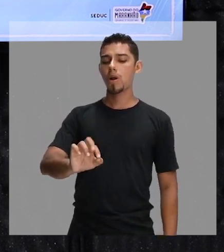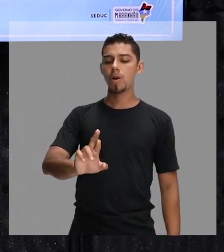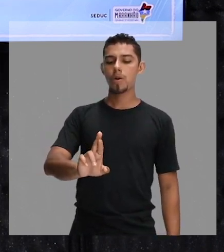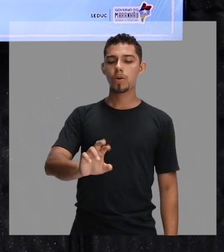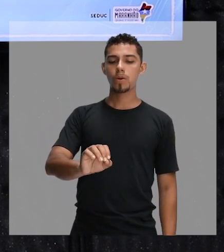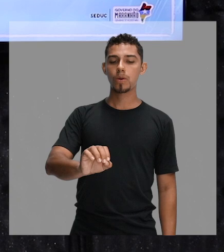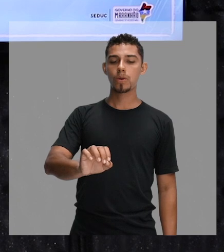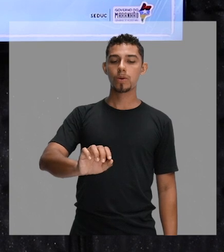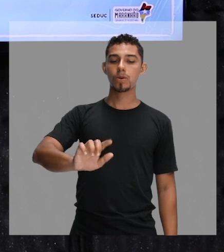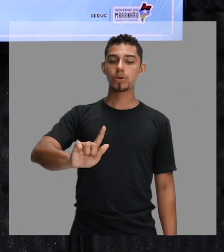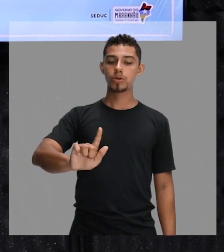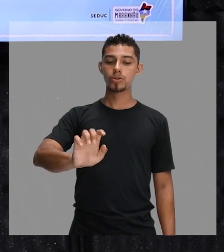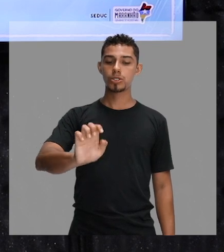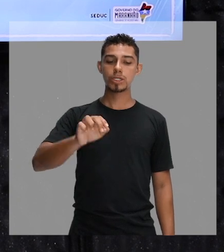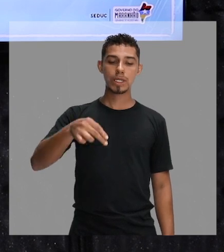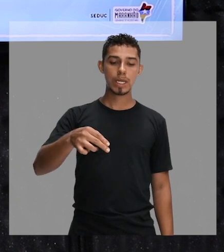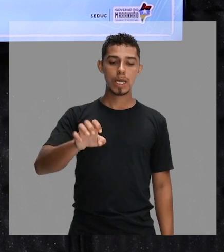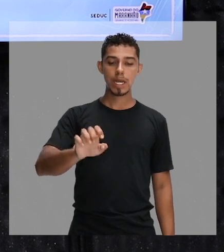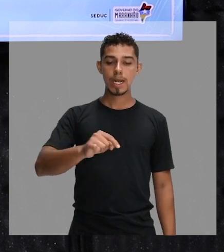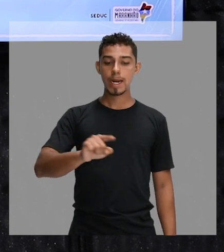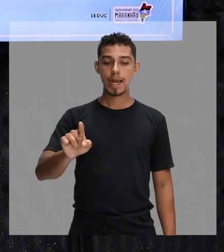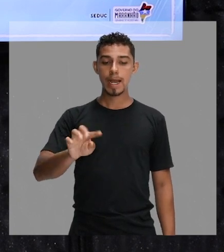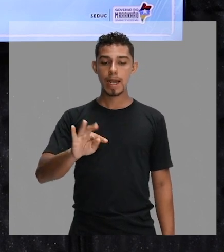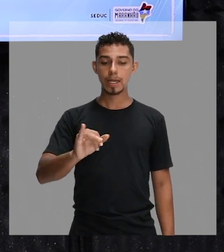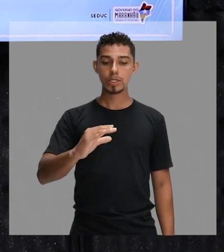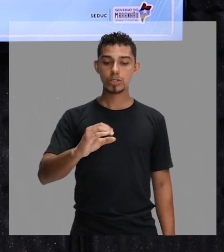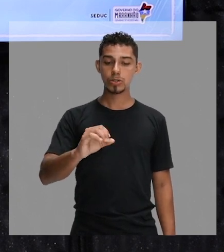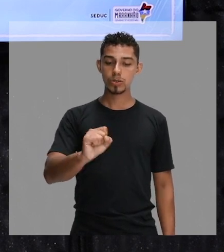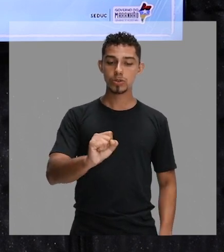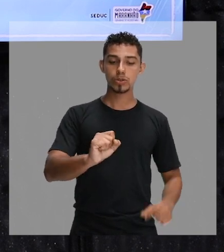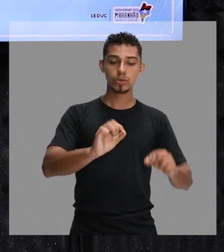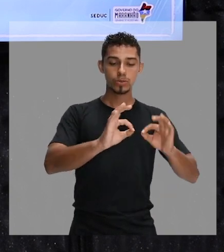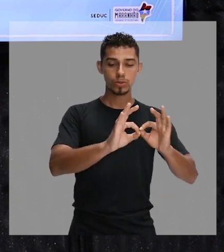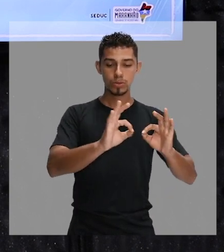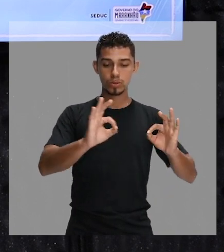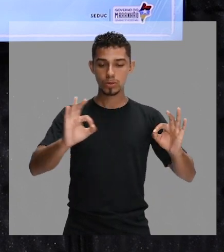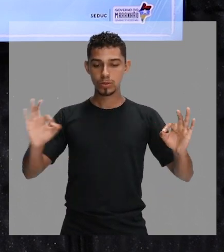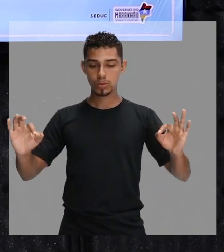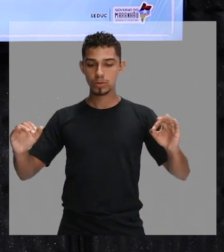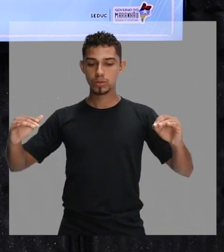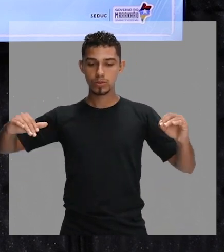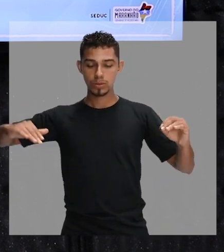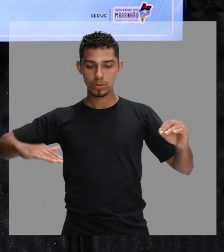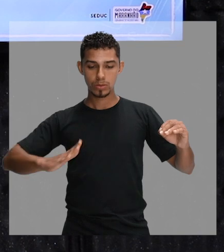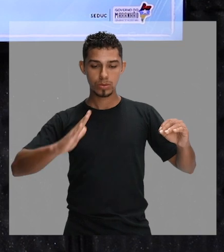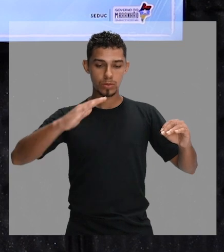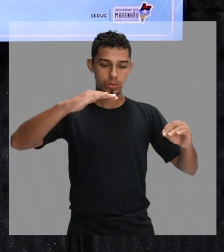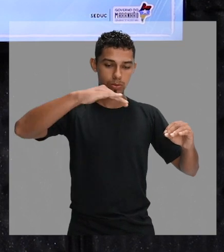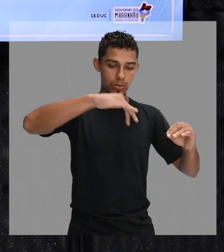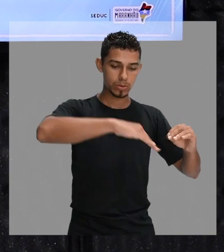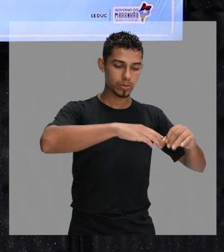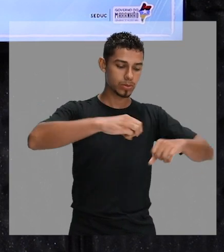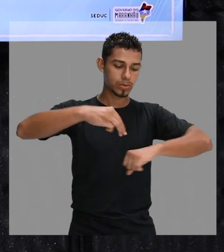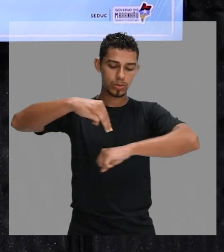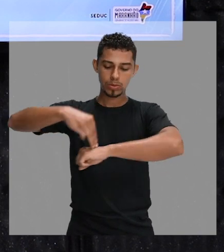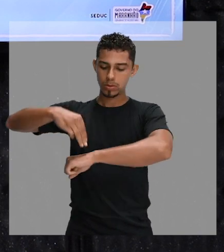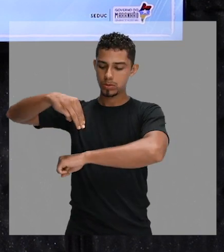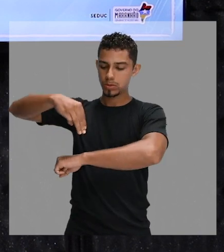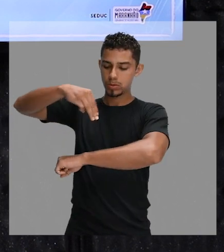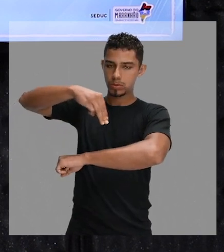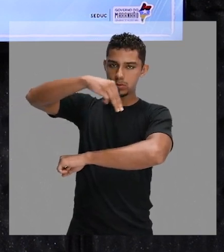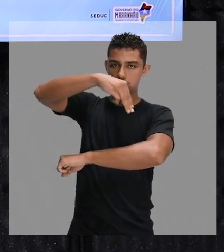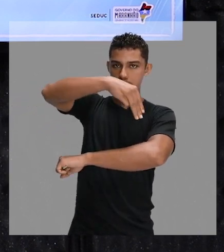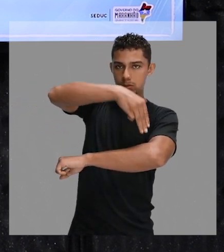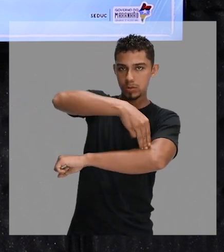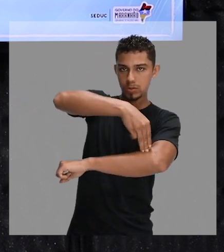horizontais. Horizontais, olha, nesse sentido. Formam-se dobramentos que originam as montanhas. Então, eu tenho um